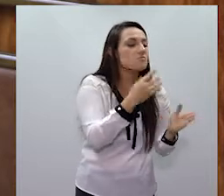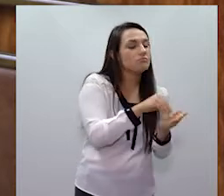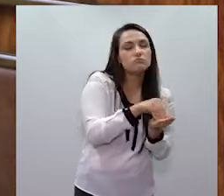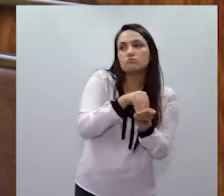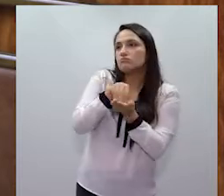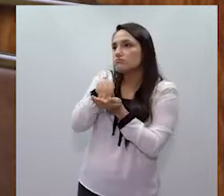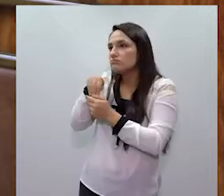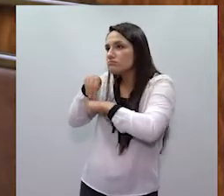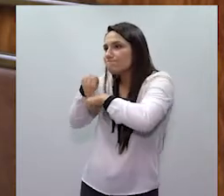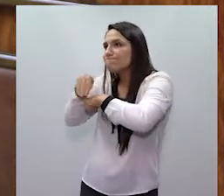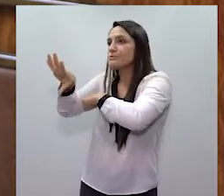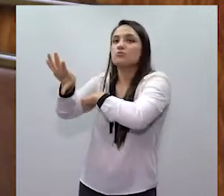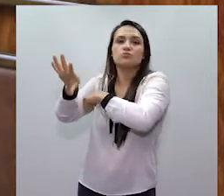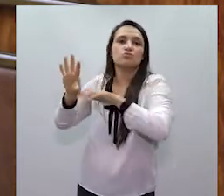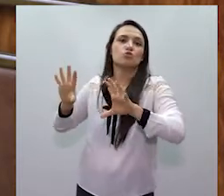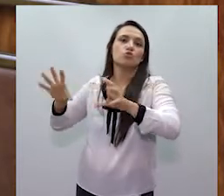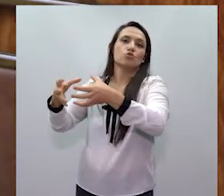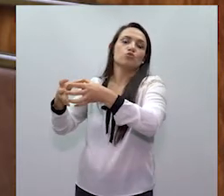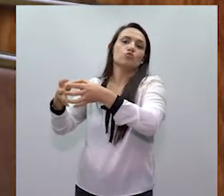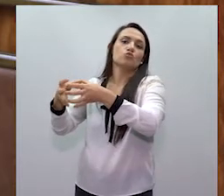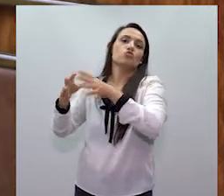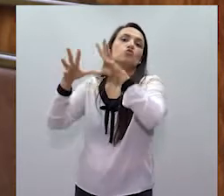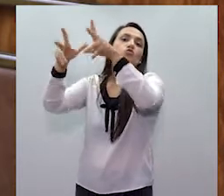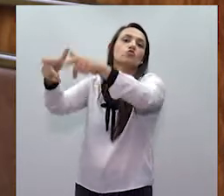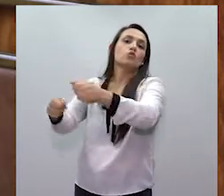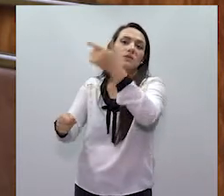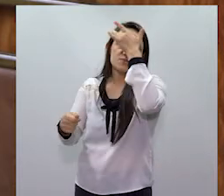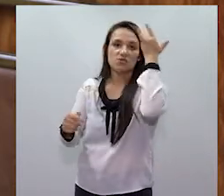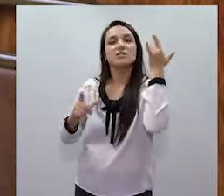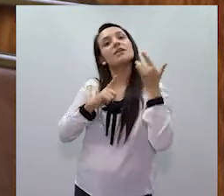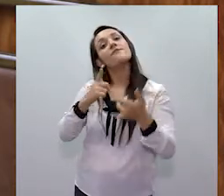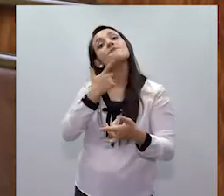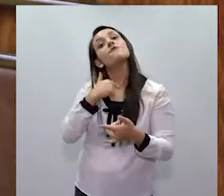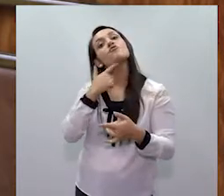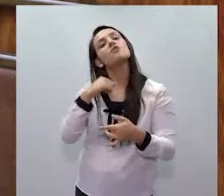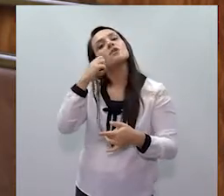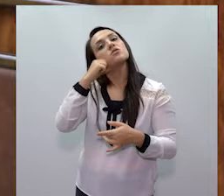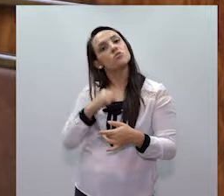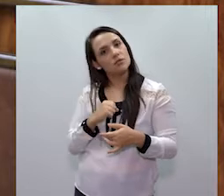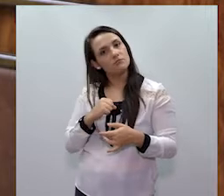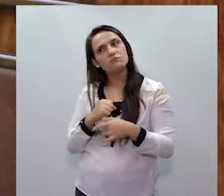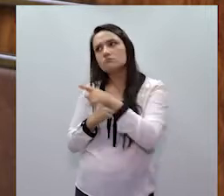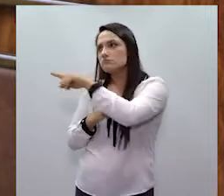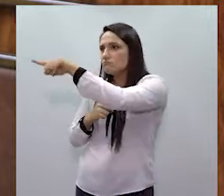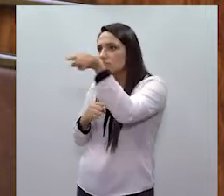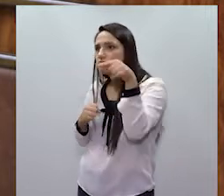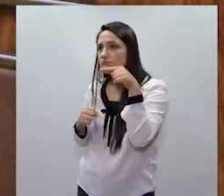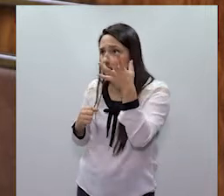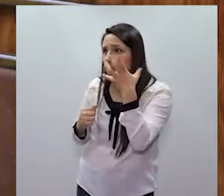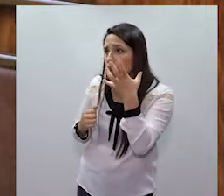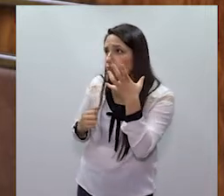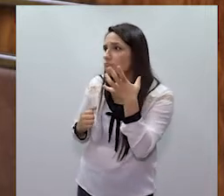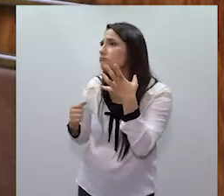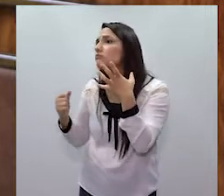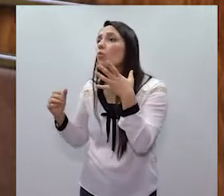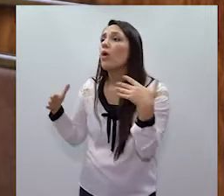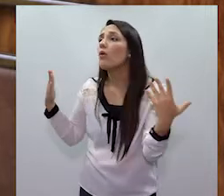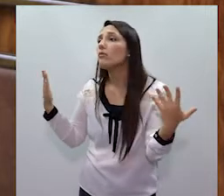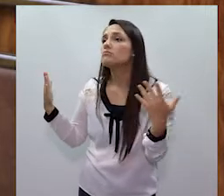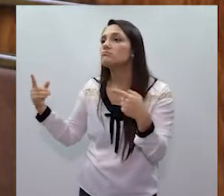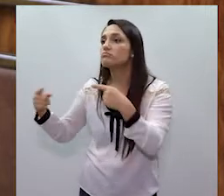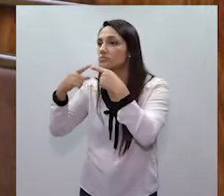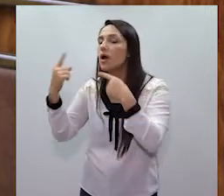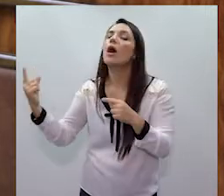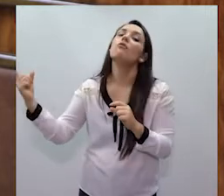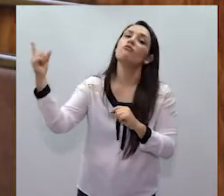divulgam as características dessa criança para os membros desse grupo de adoção, que, se ficarem interessados, vão se